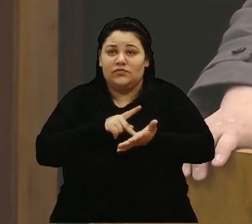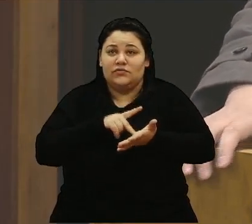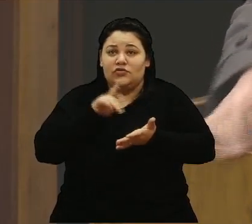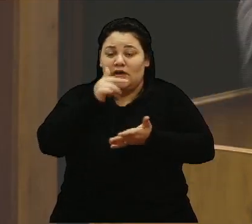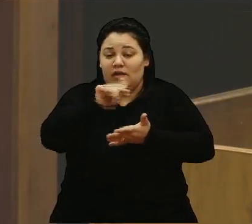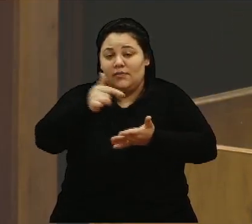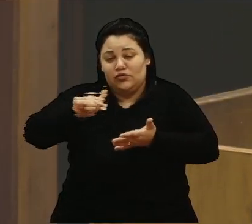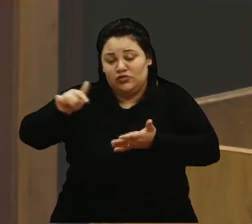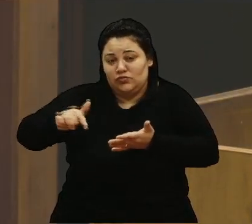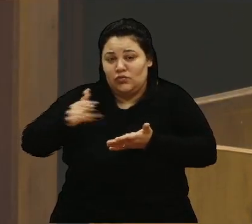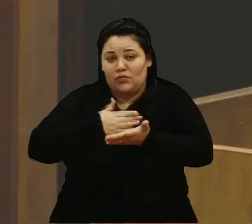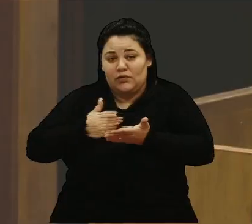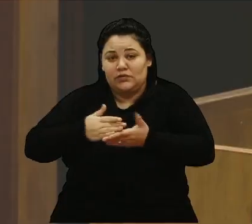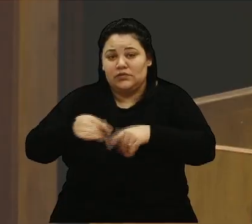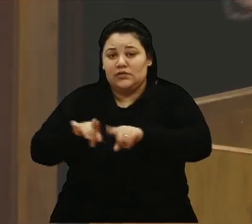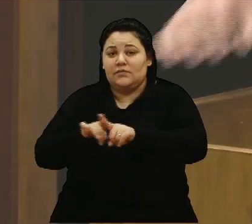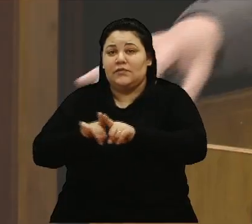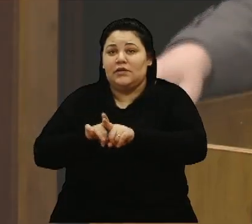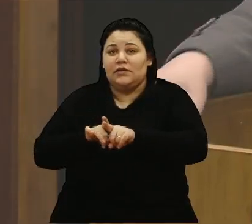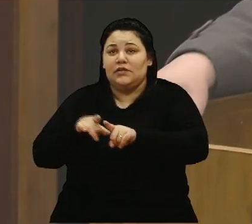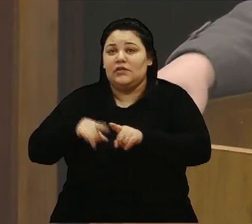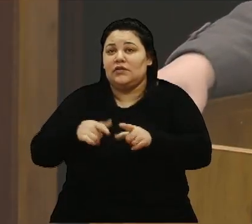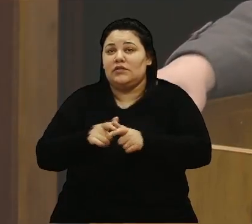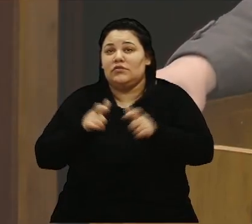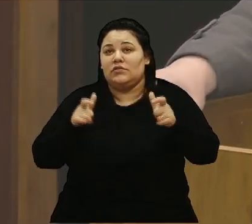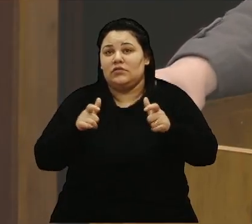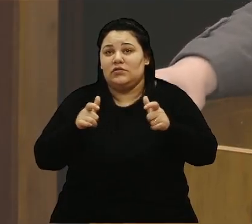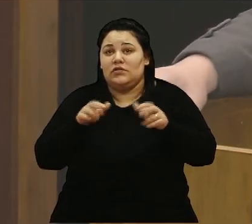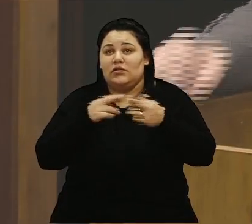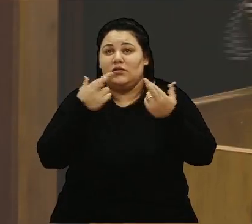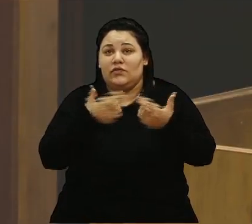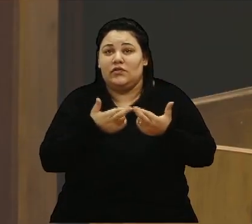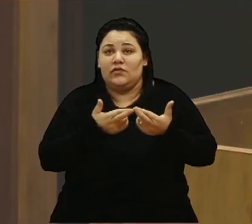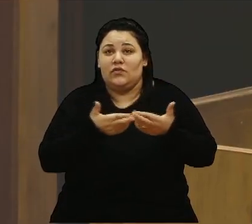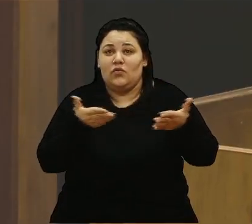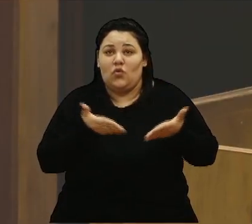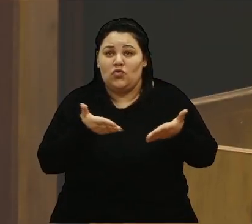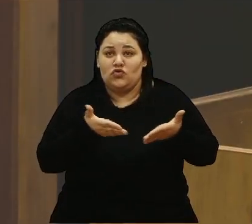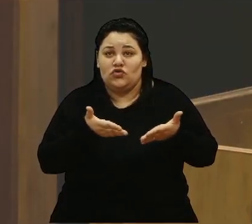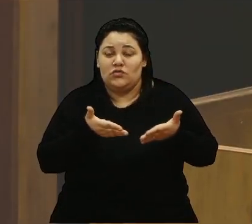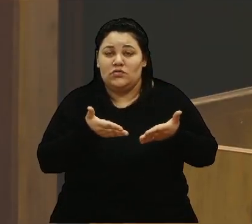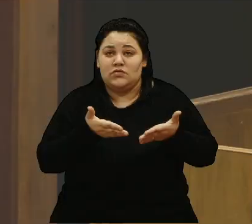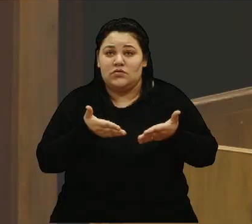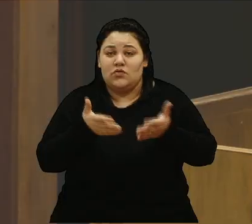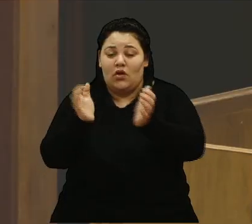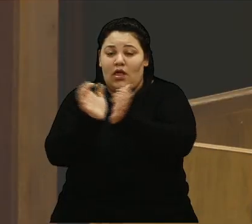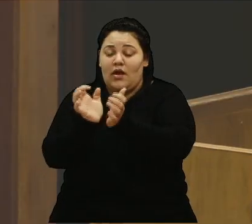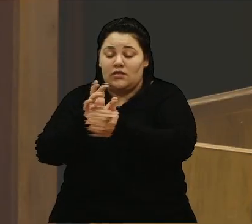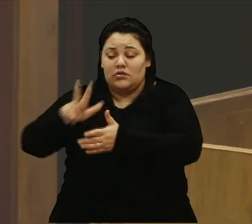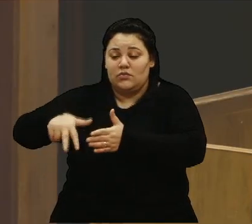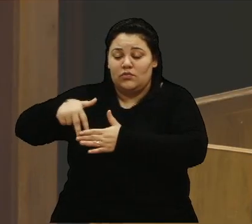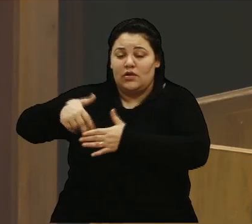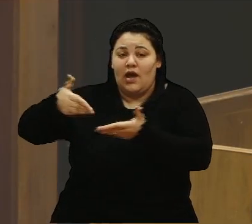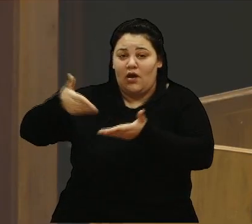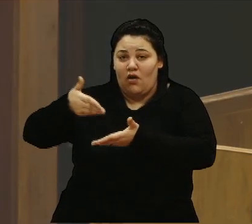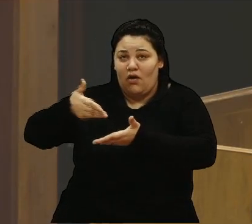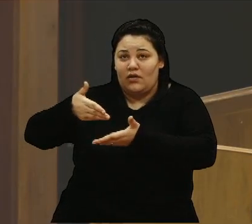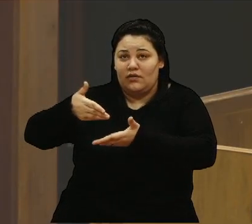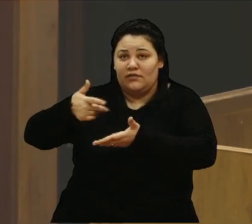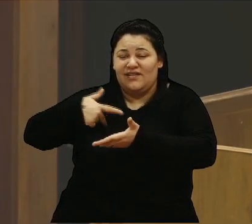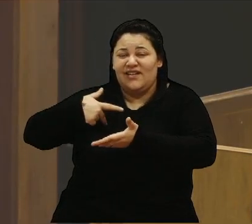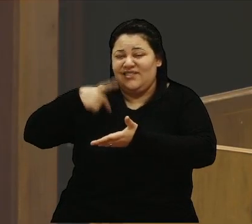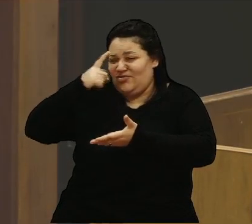início. Não tinha nem o grande expediente hoje, o grande expediente era do meu colega de tribuna. Agora, é vil ouvir o que nós ouvimos aqui nessa